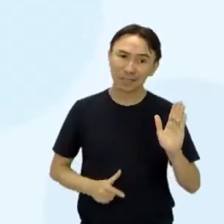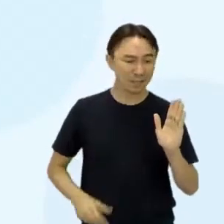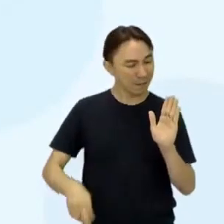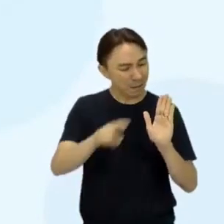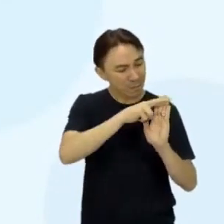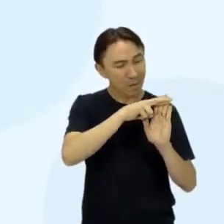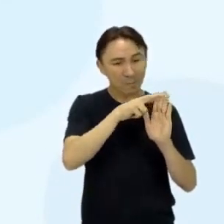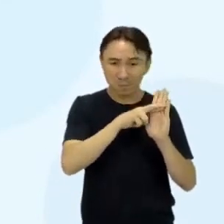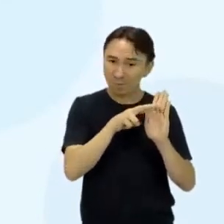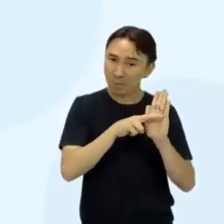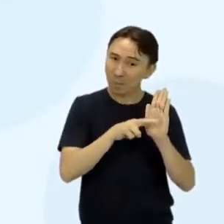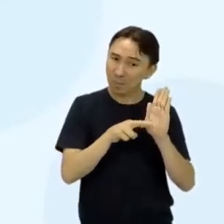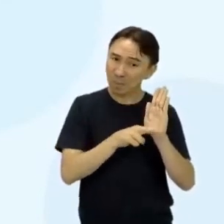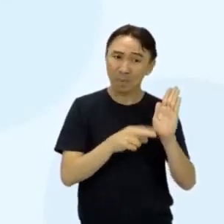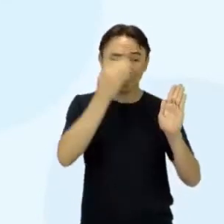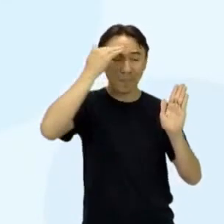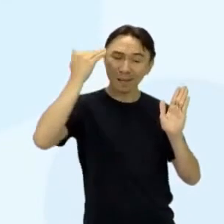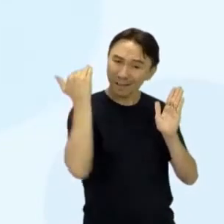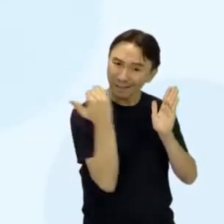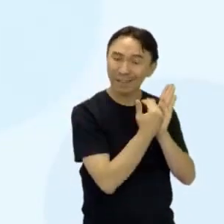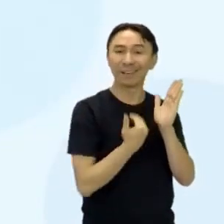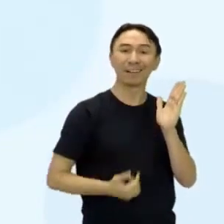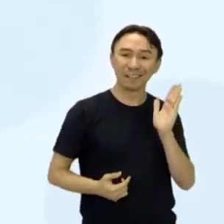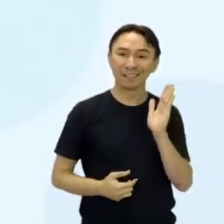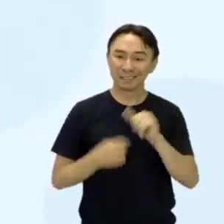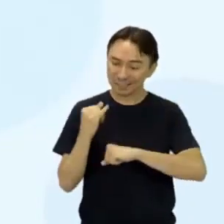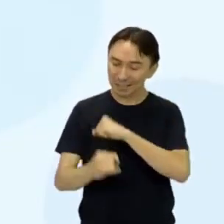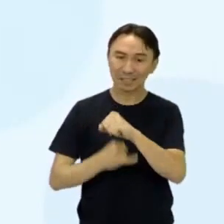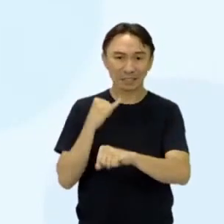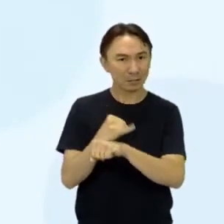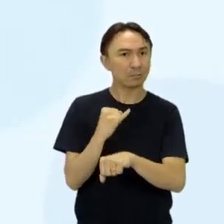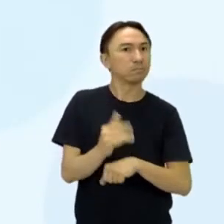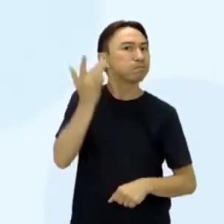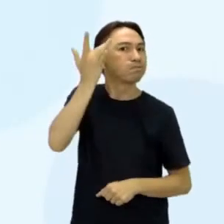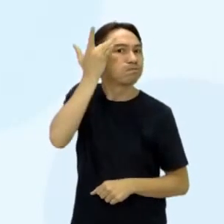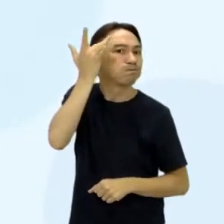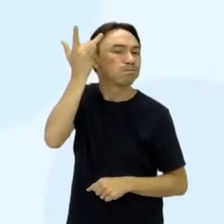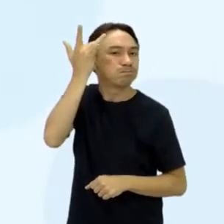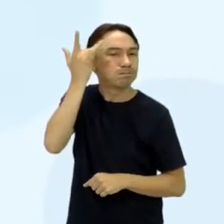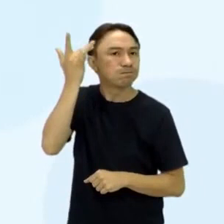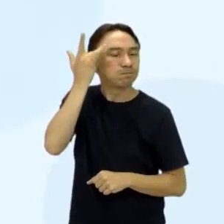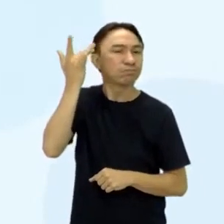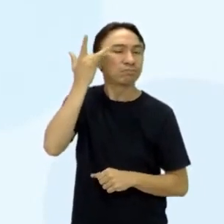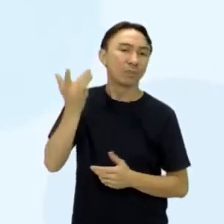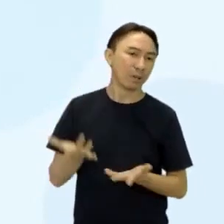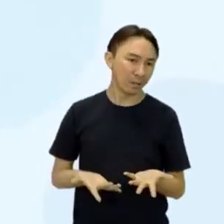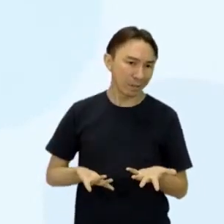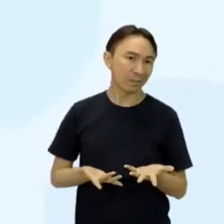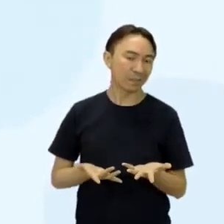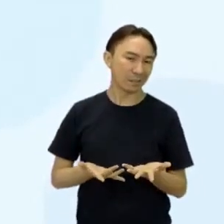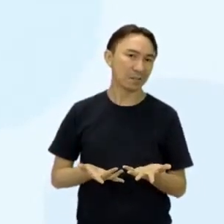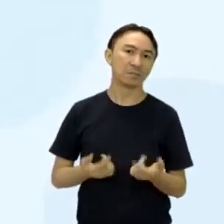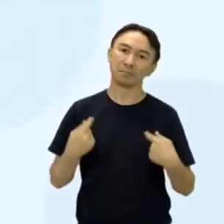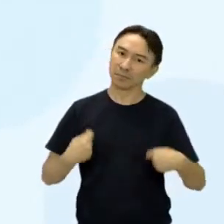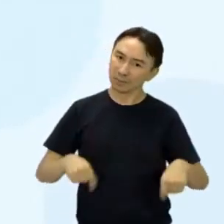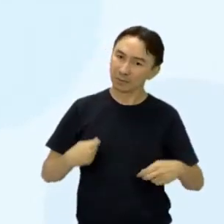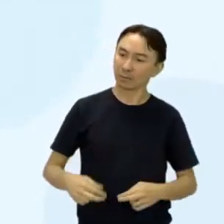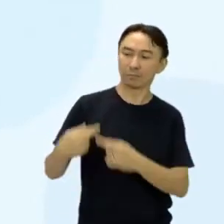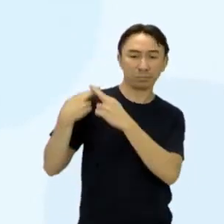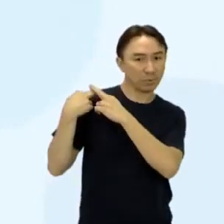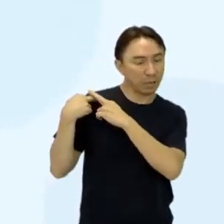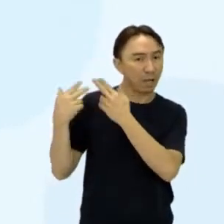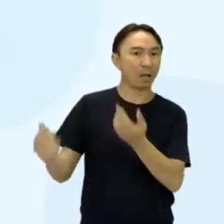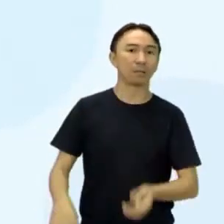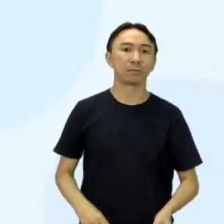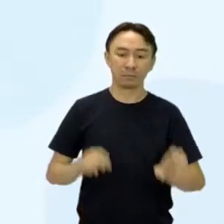deve seguir para utilizar a internet com consciência, né? E essa consciência inclui aí a responsabilidade, ética e